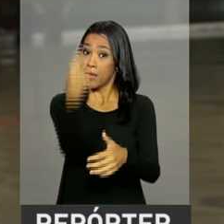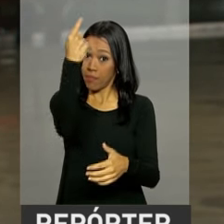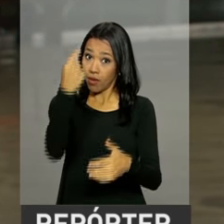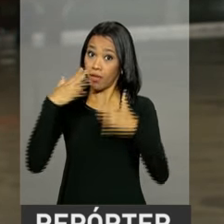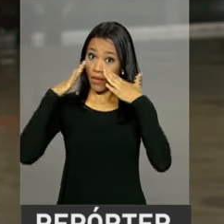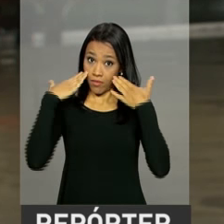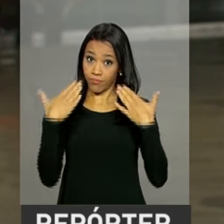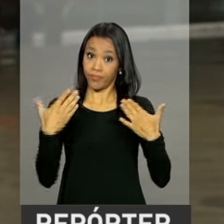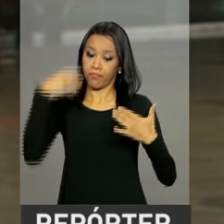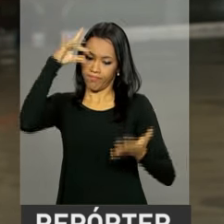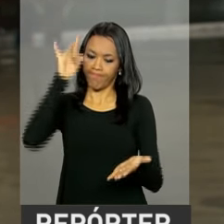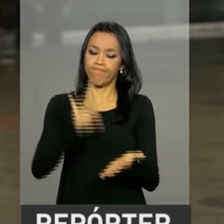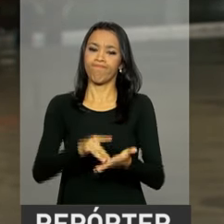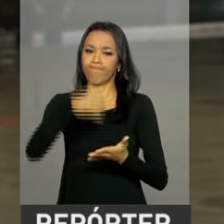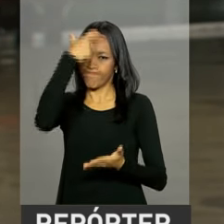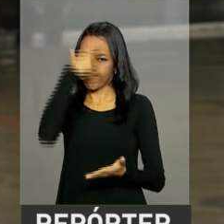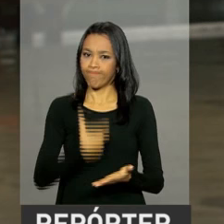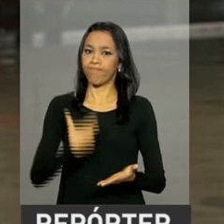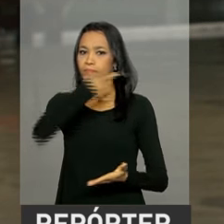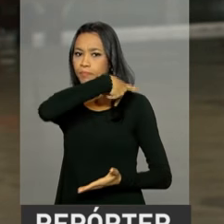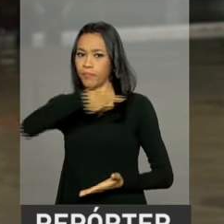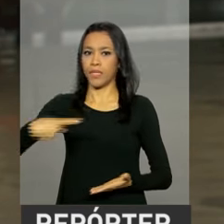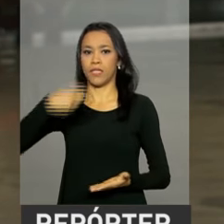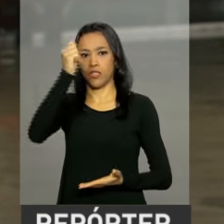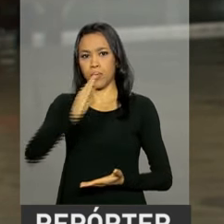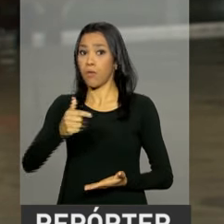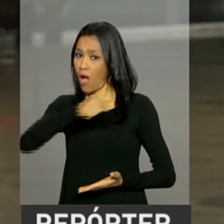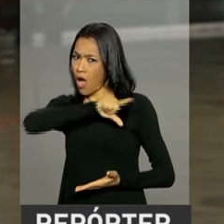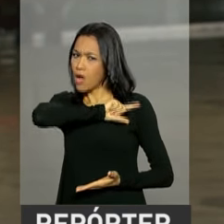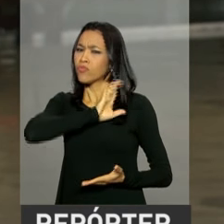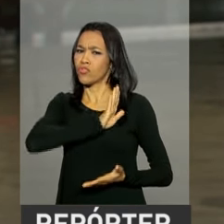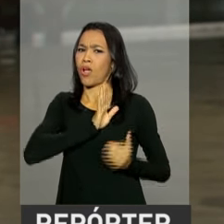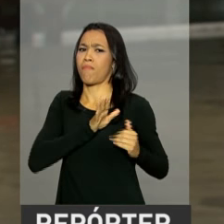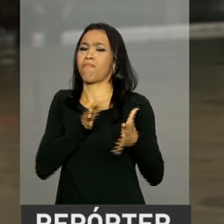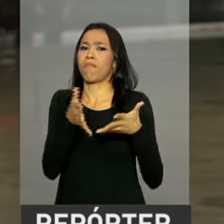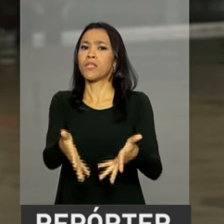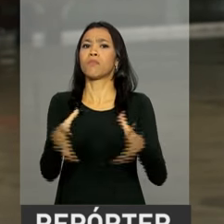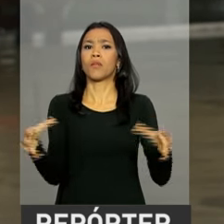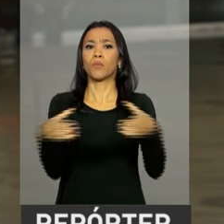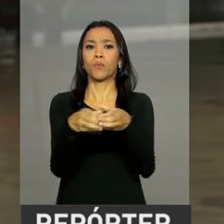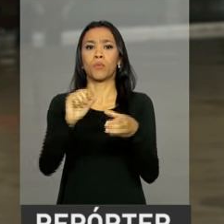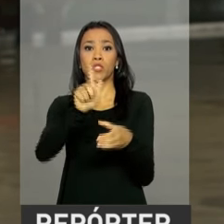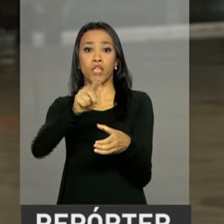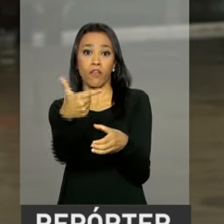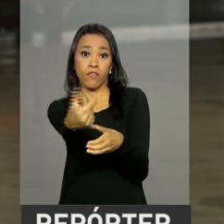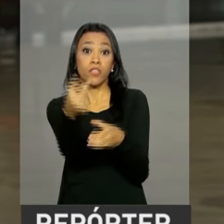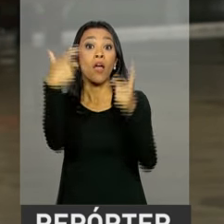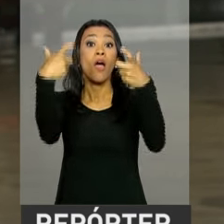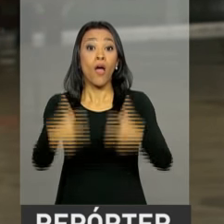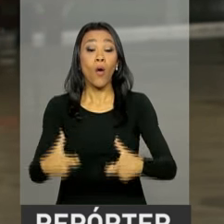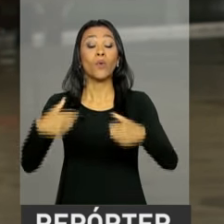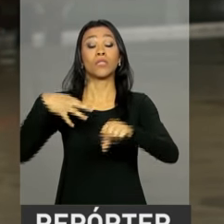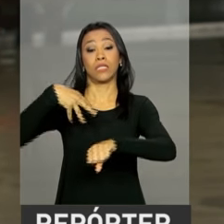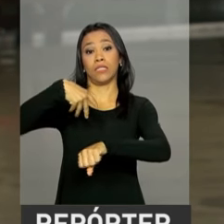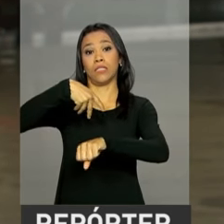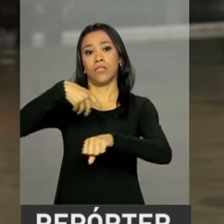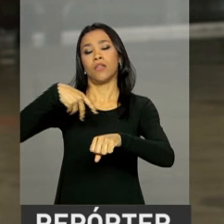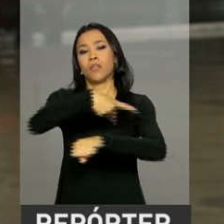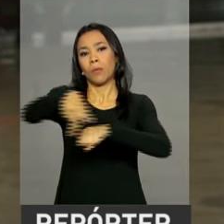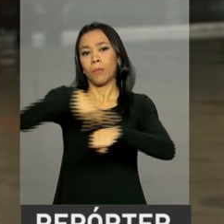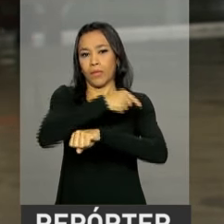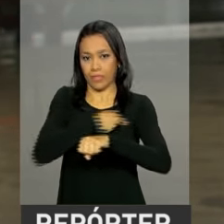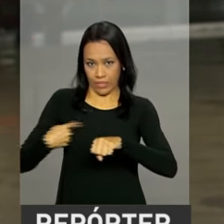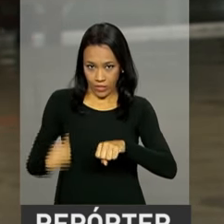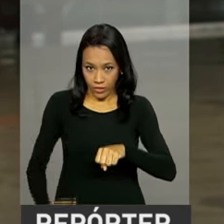como presidente efetivo aqui no Brasil. Antes, ele já havia participado da cúpula do G20, que aconteceu na cidade de Hangzhou, na